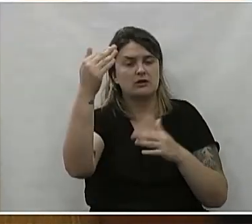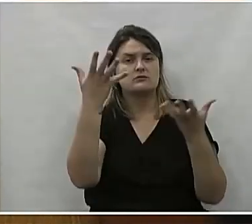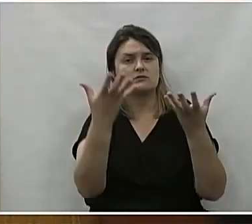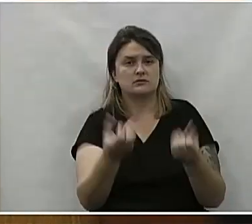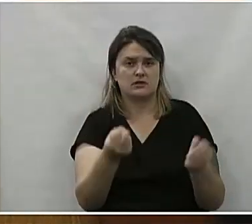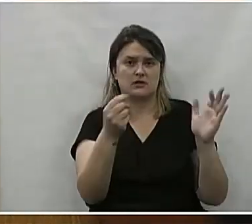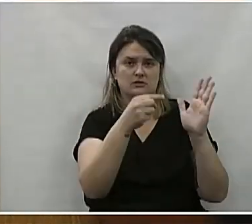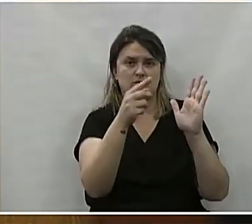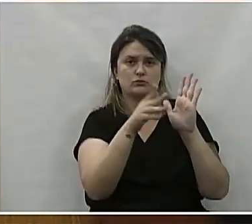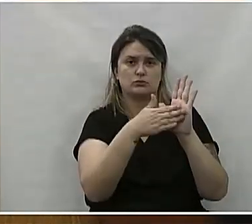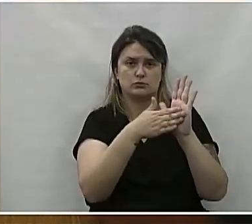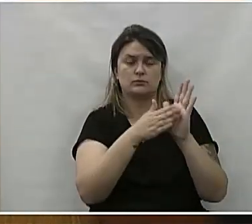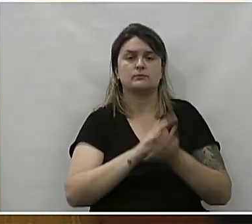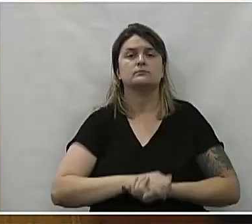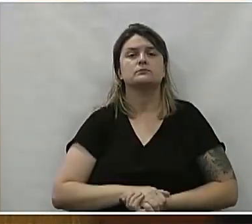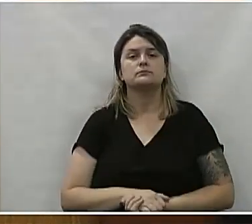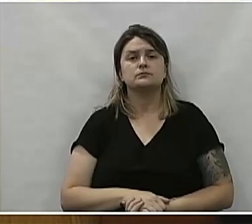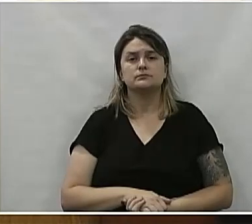aceitação desse programa pela comunidade